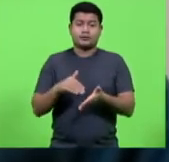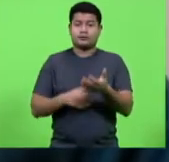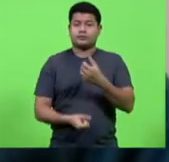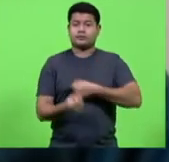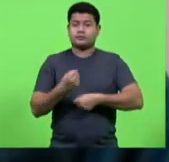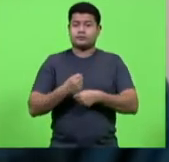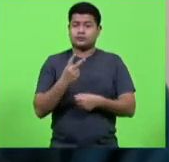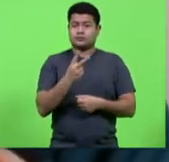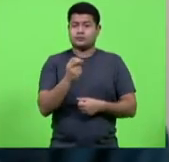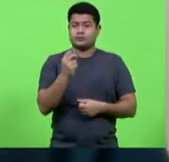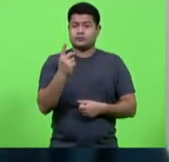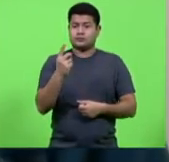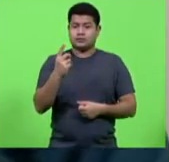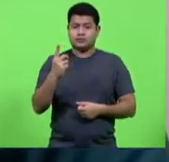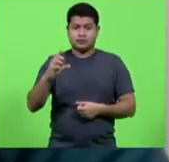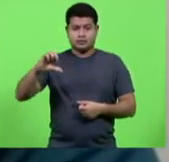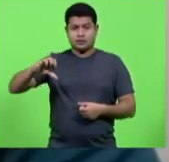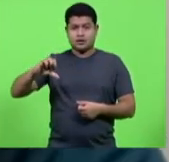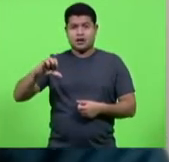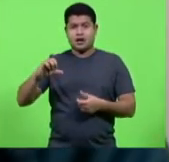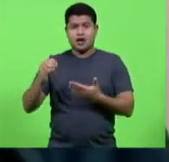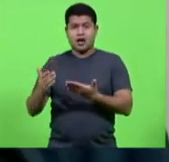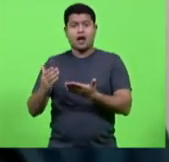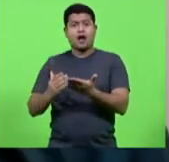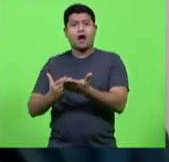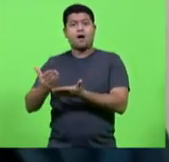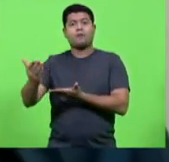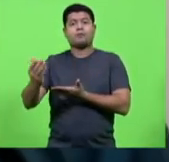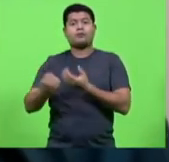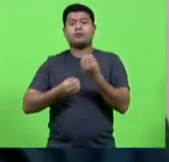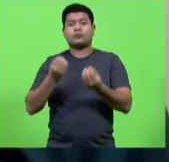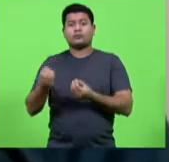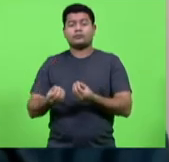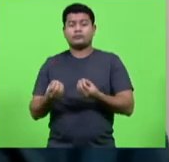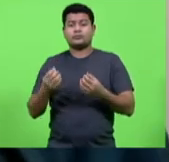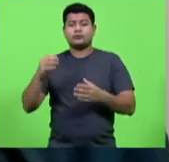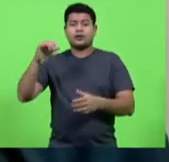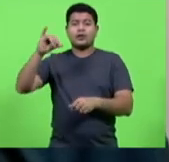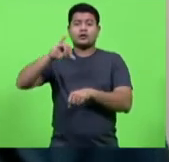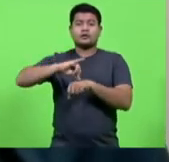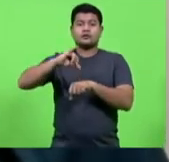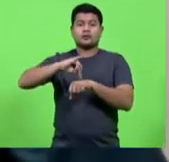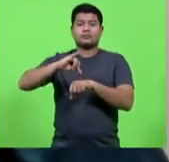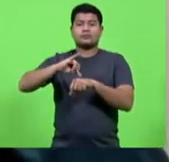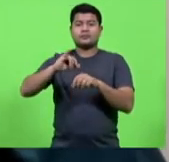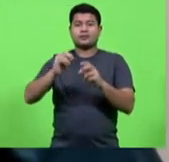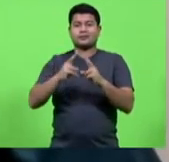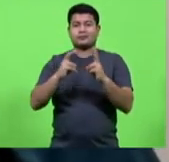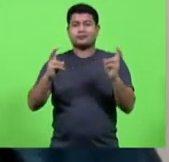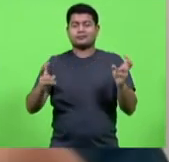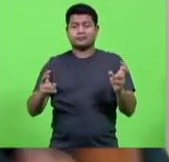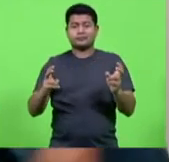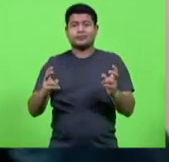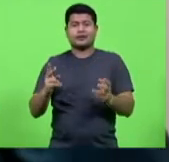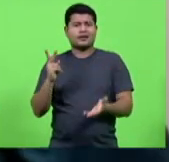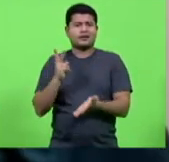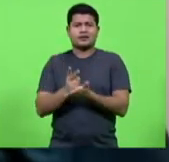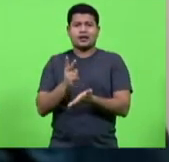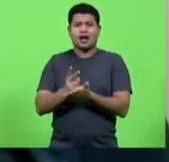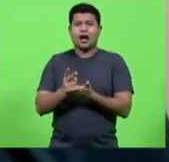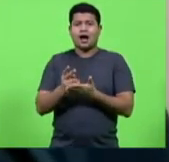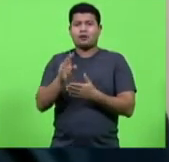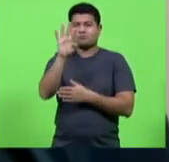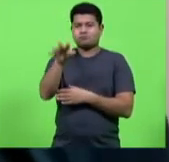2019 ela ocorria no centro de Florianópolis e que sempre marcou o calendário